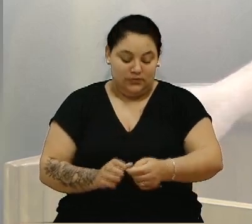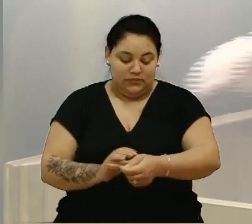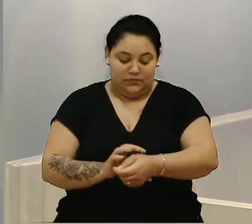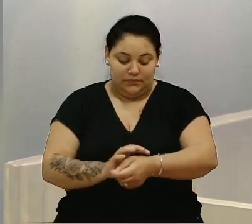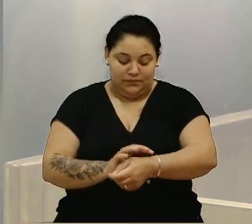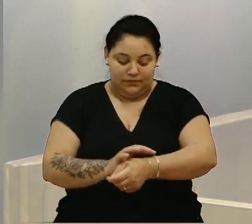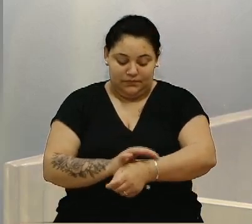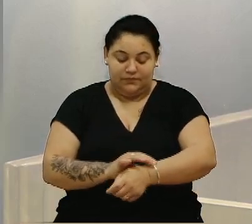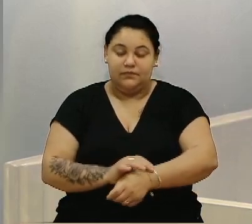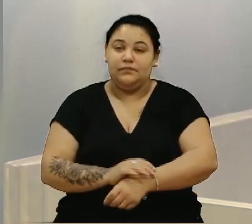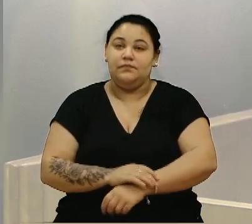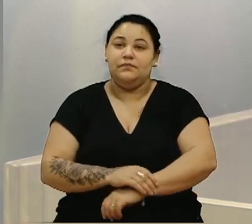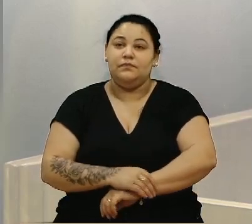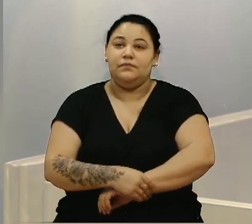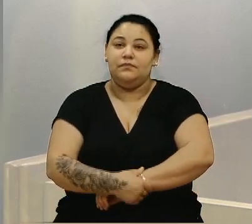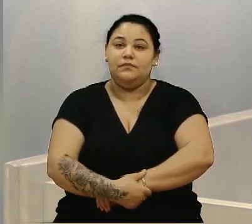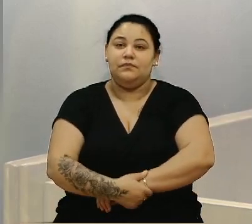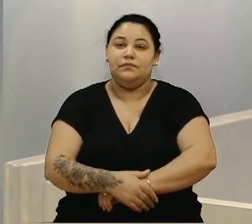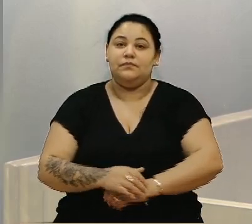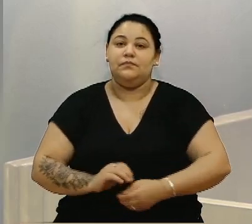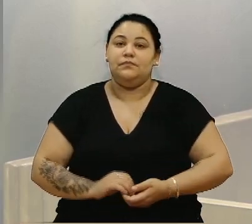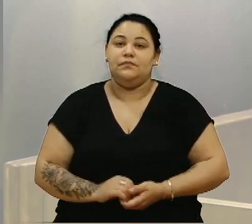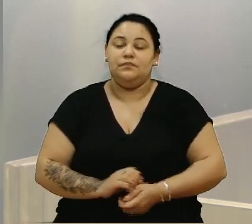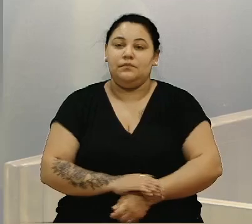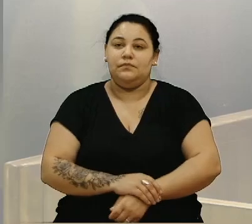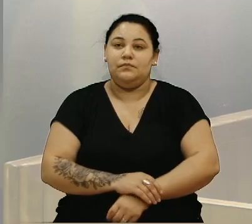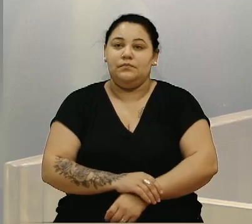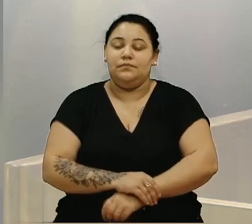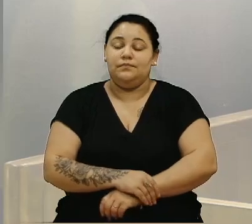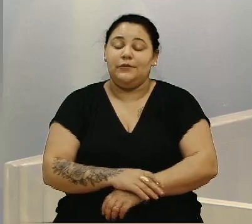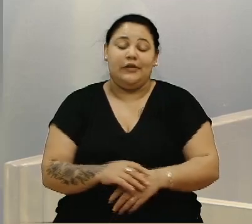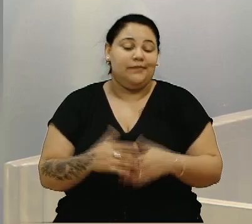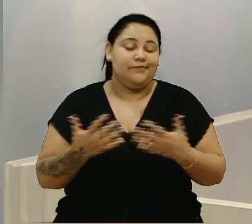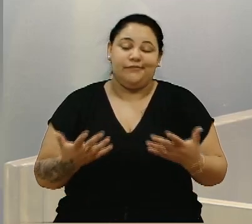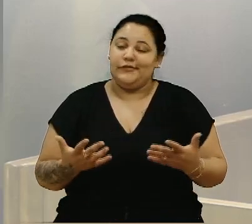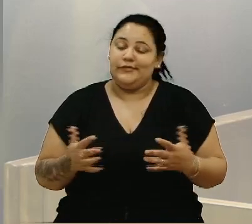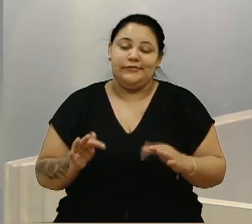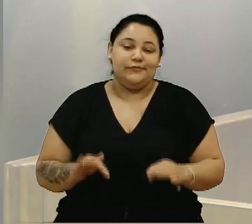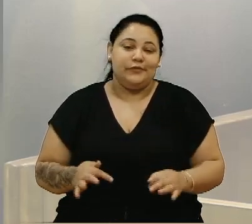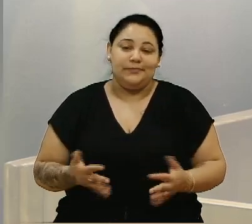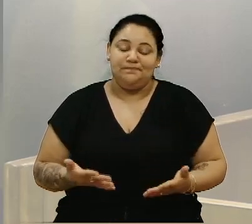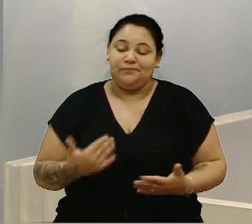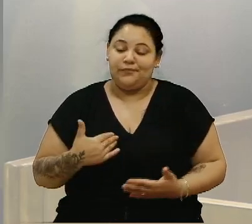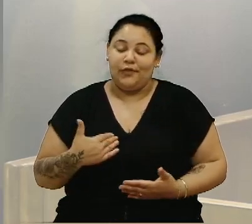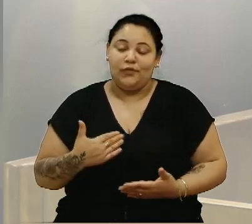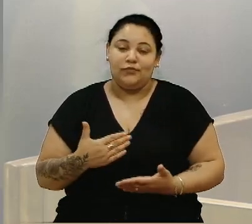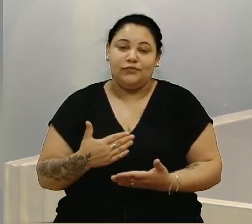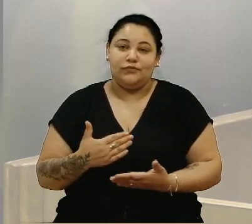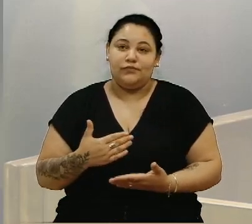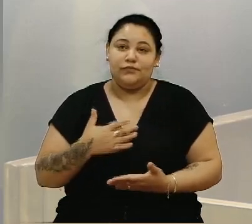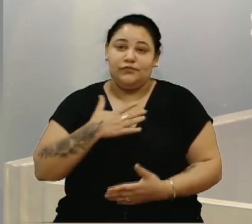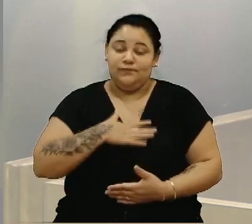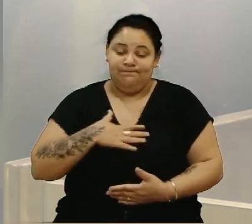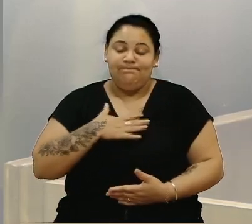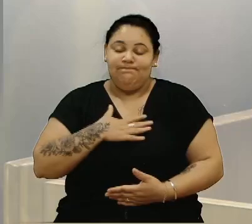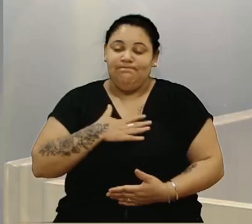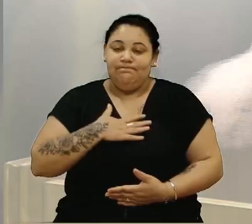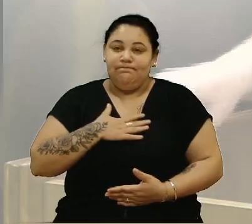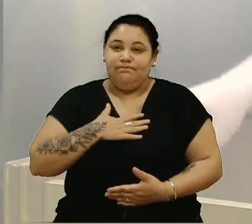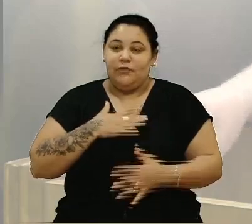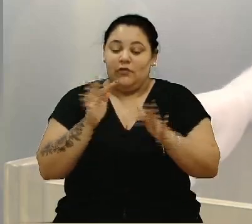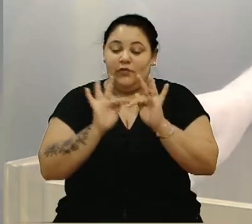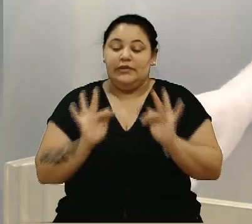Talvez poderia ter acontecido isso. Enfim, fico feliz com o crescimento do centro democrático.